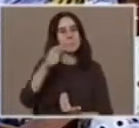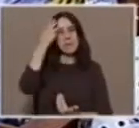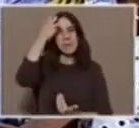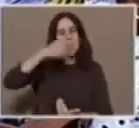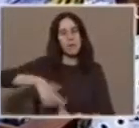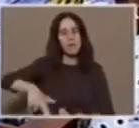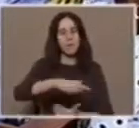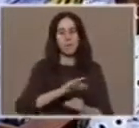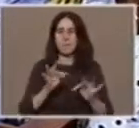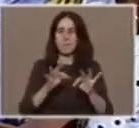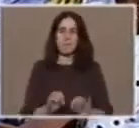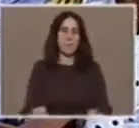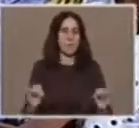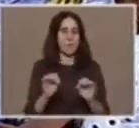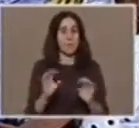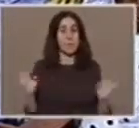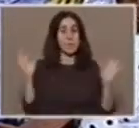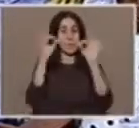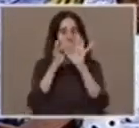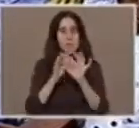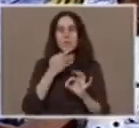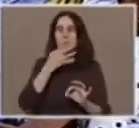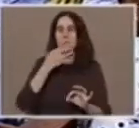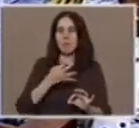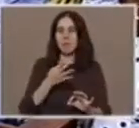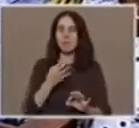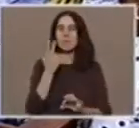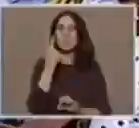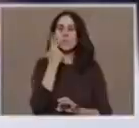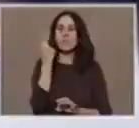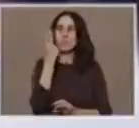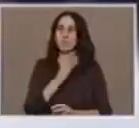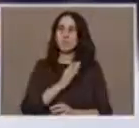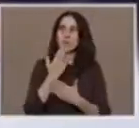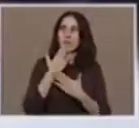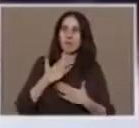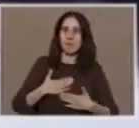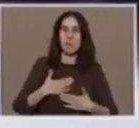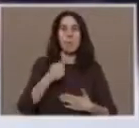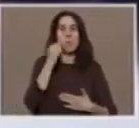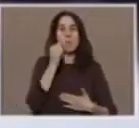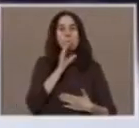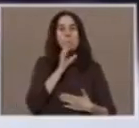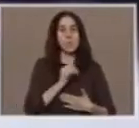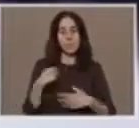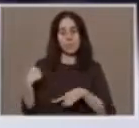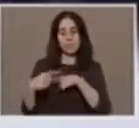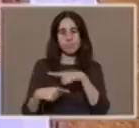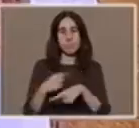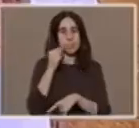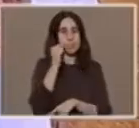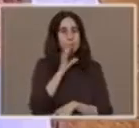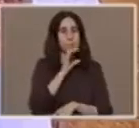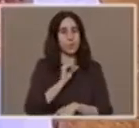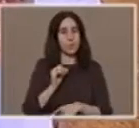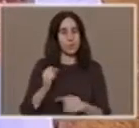fim. Creio no Espírito Santo, Senhor que dá a vida, procede o Pai e o Filho e com o Pai